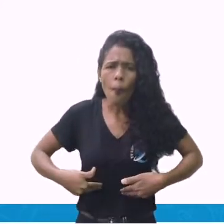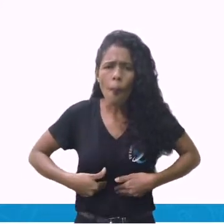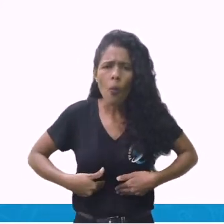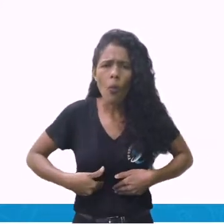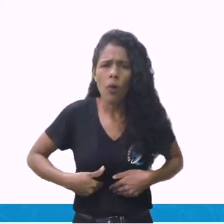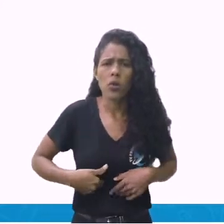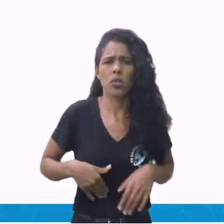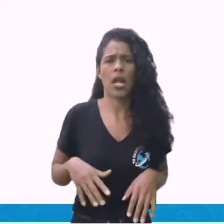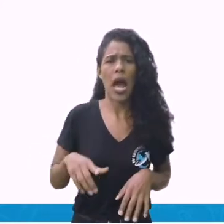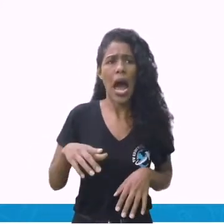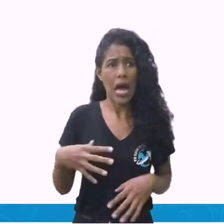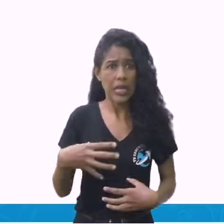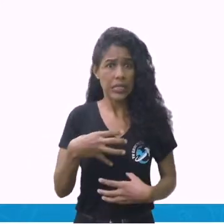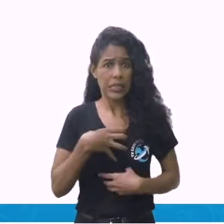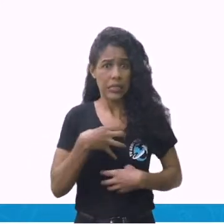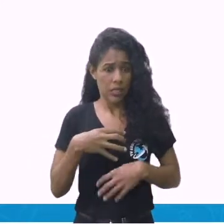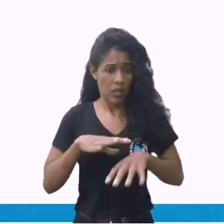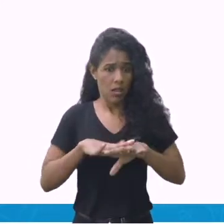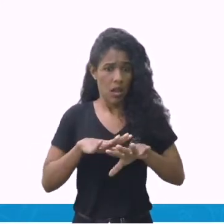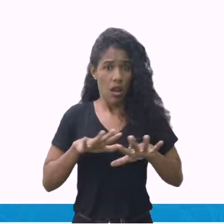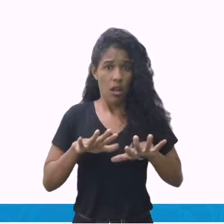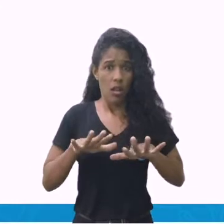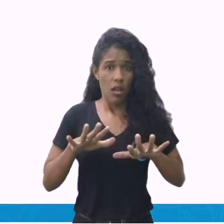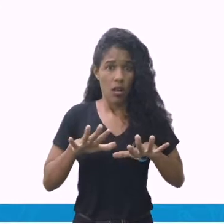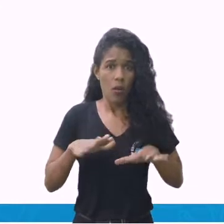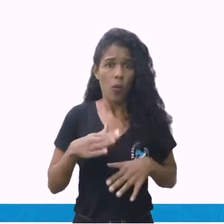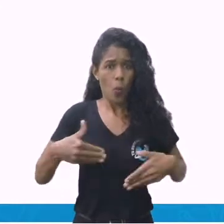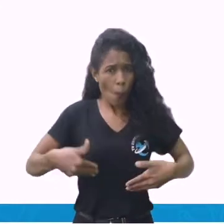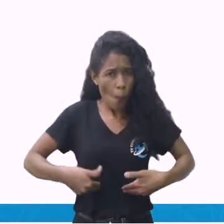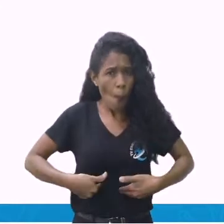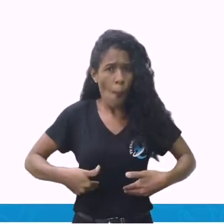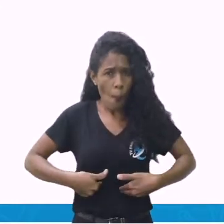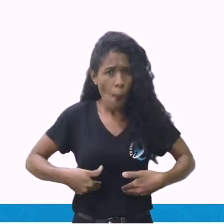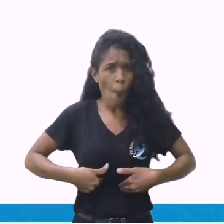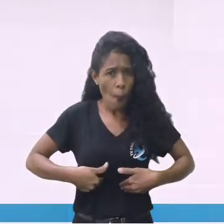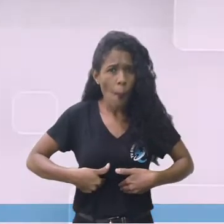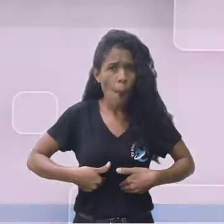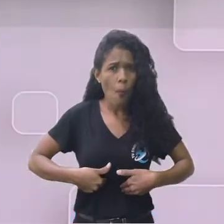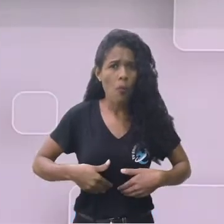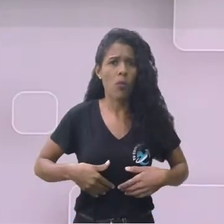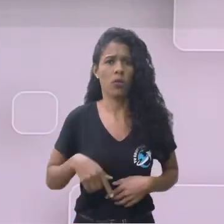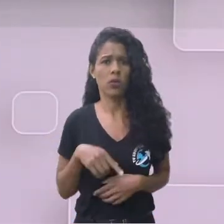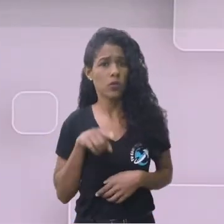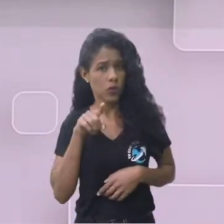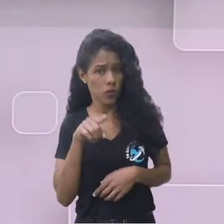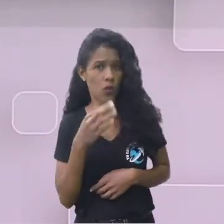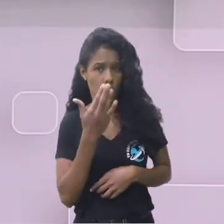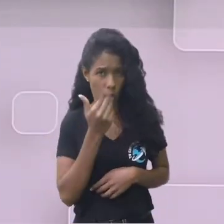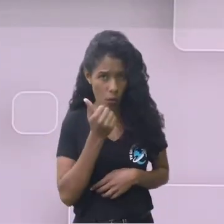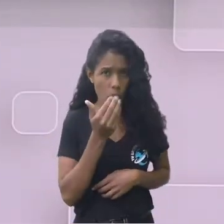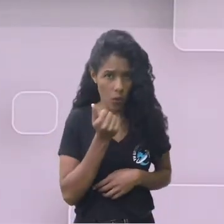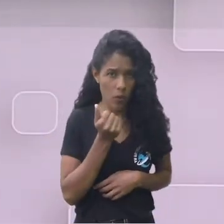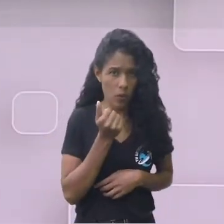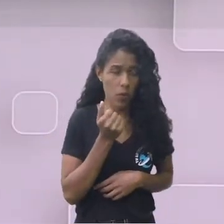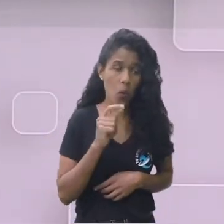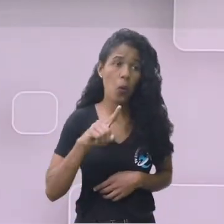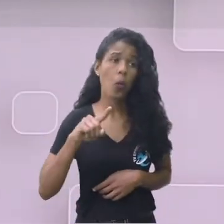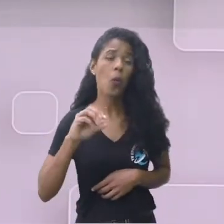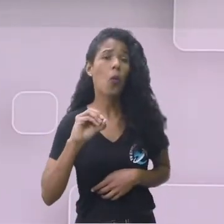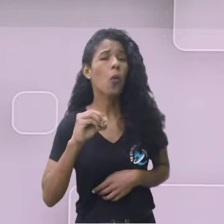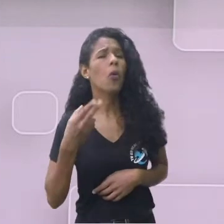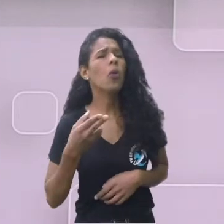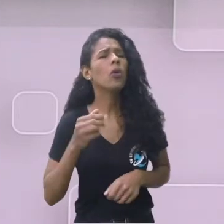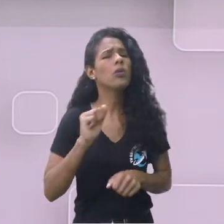tremer assim, de estar se sentindo fraco de fome? Você se alimenta nesse momento? Ou você espera